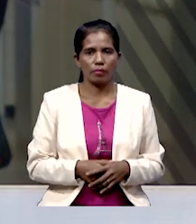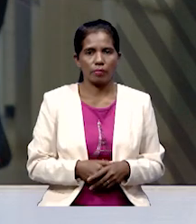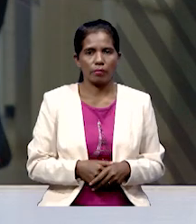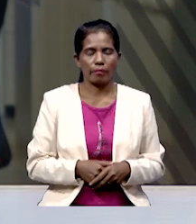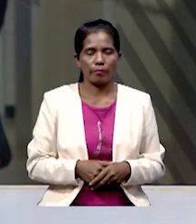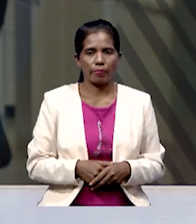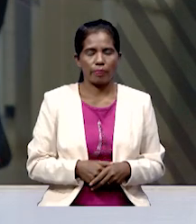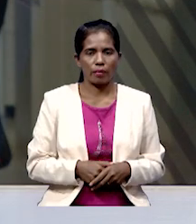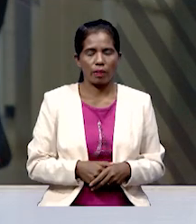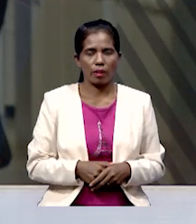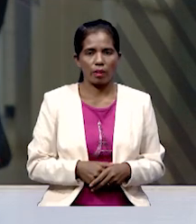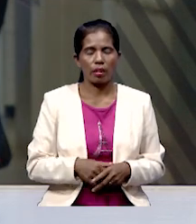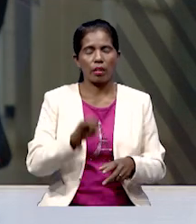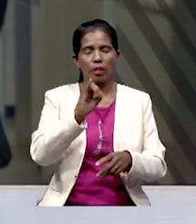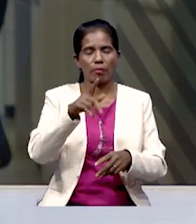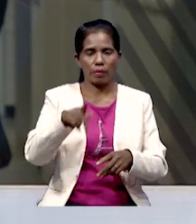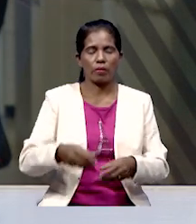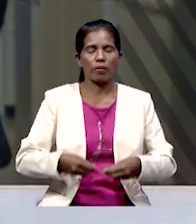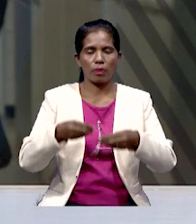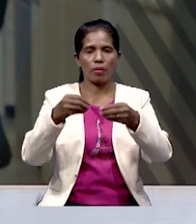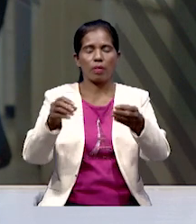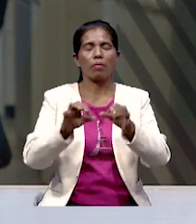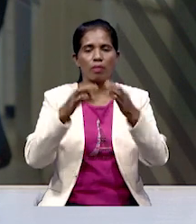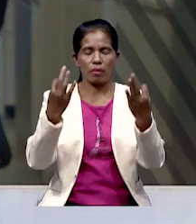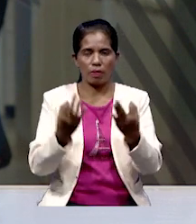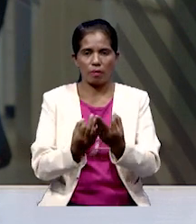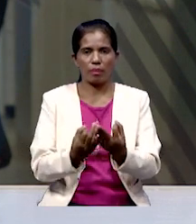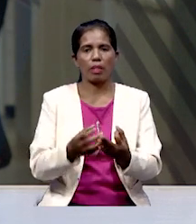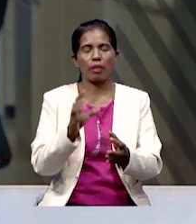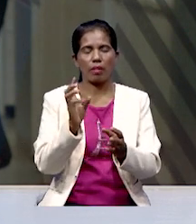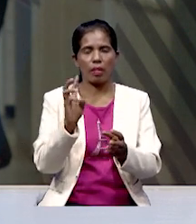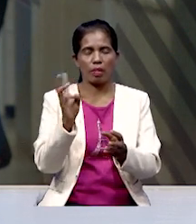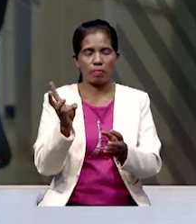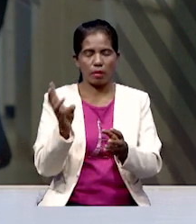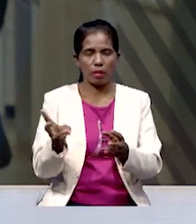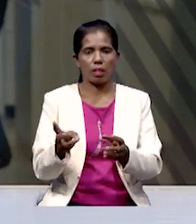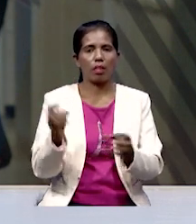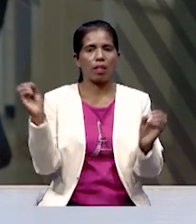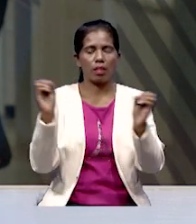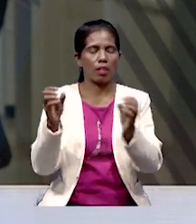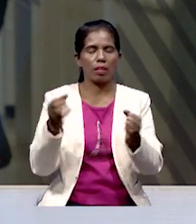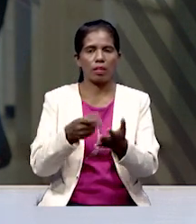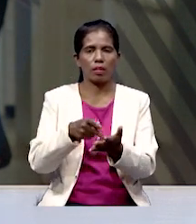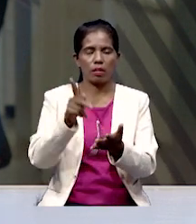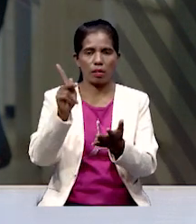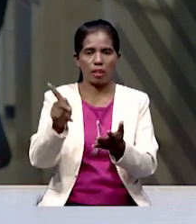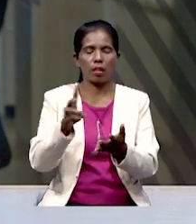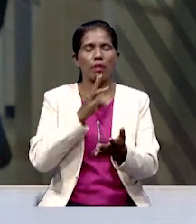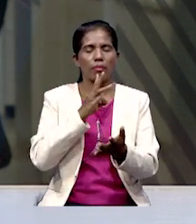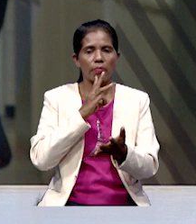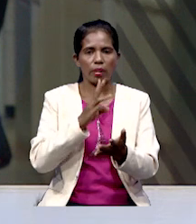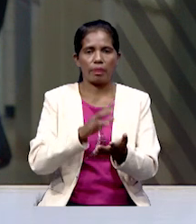empresa pública Timor-Leste foi uma notificação para a família uma cai nem nulo, nem durante ne la celutasa ba